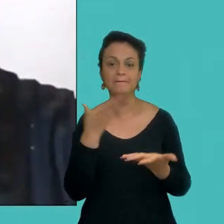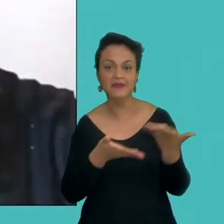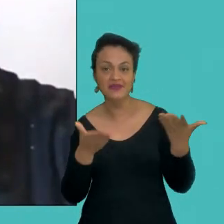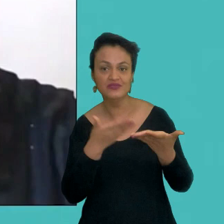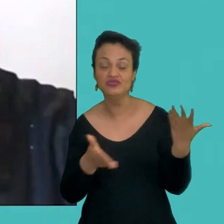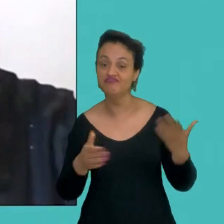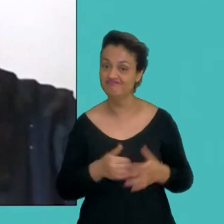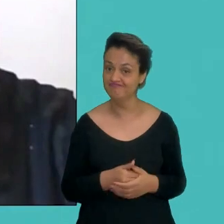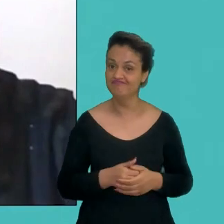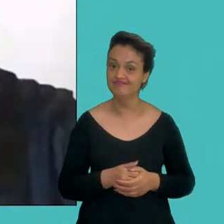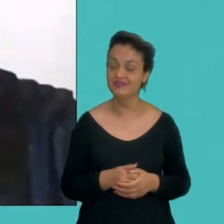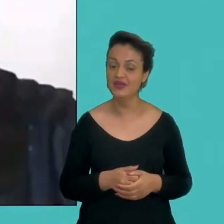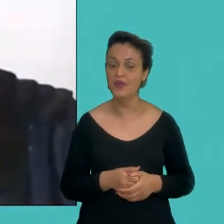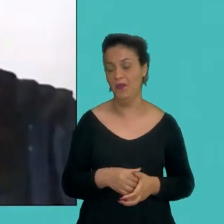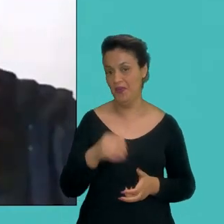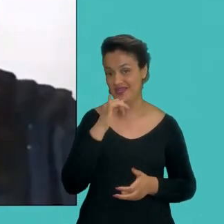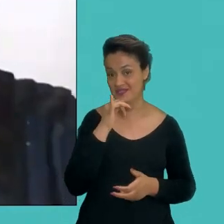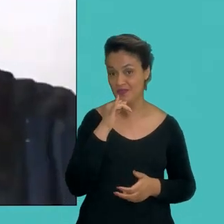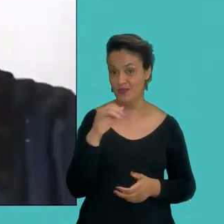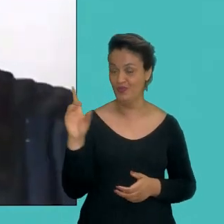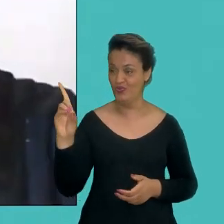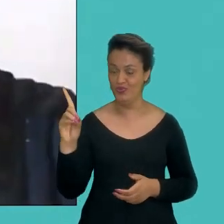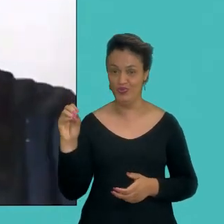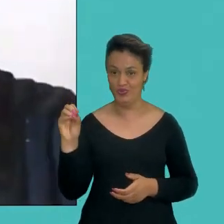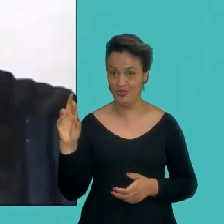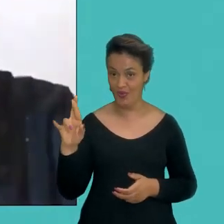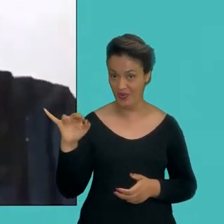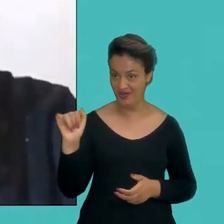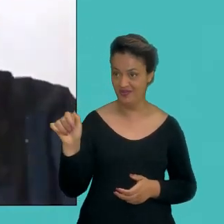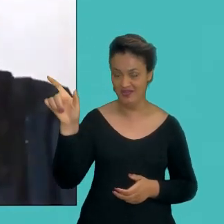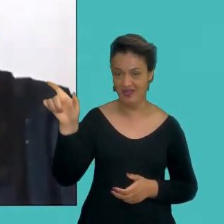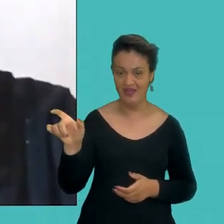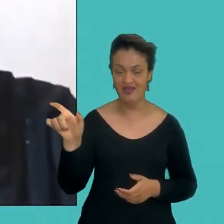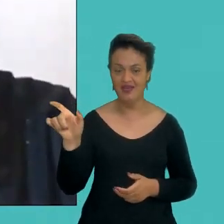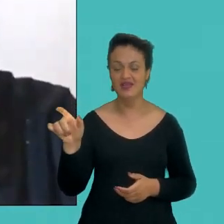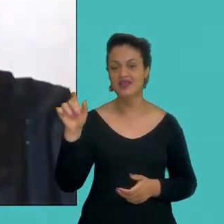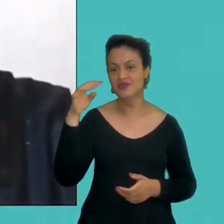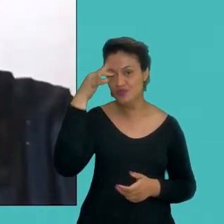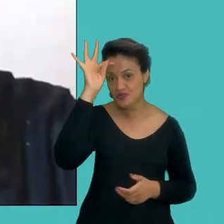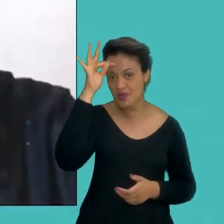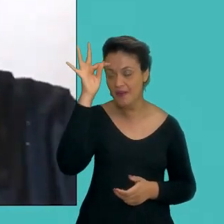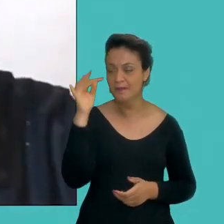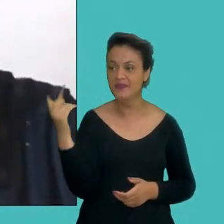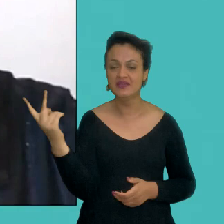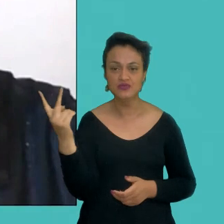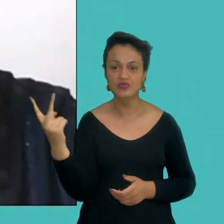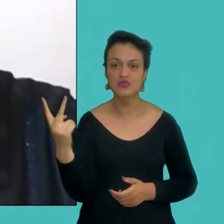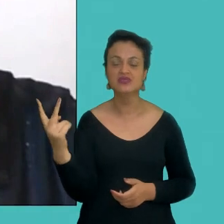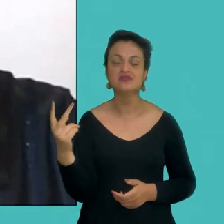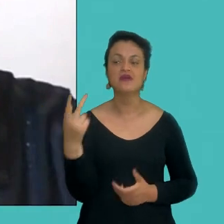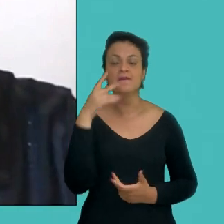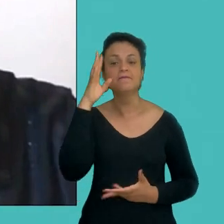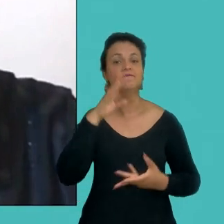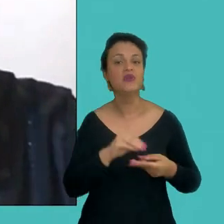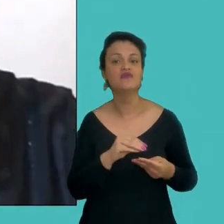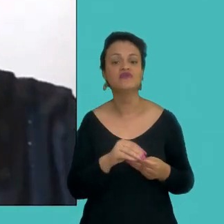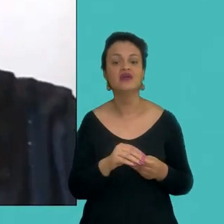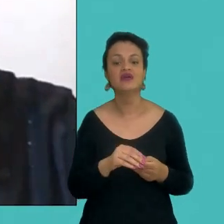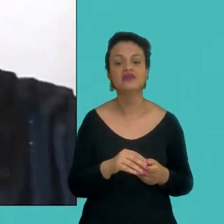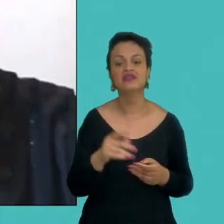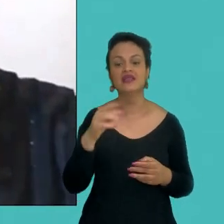no nosso caso, eu me arrisco a dizer que o exemplo do Dória, ao exemplo do Trump, demonstra que